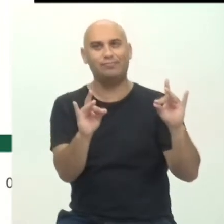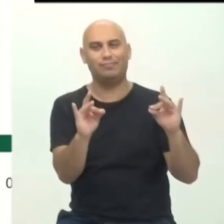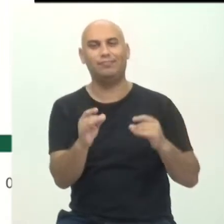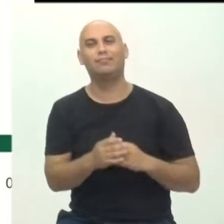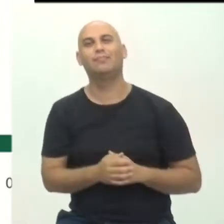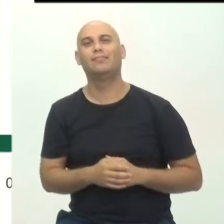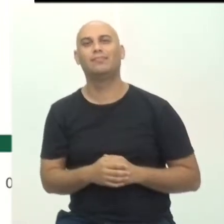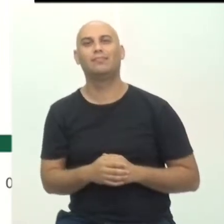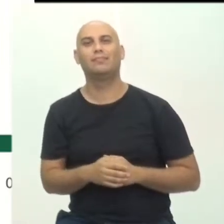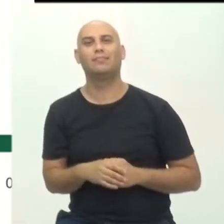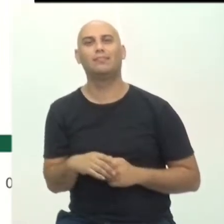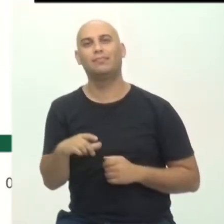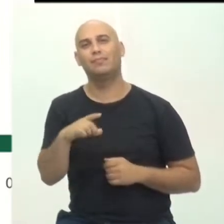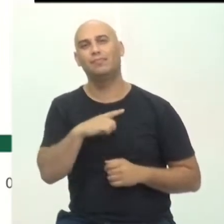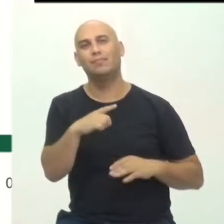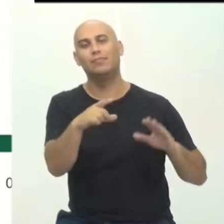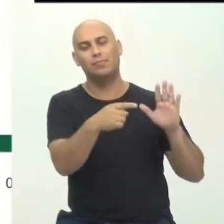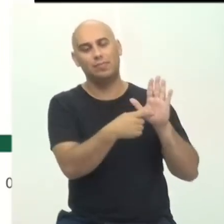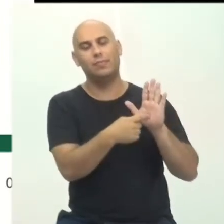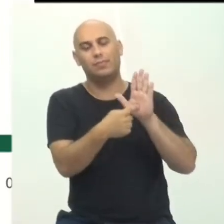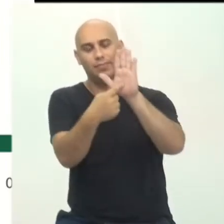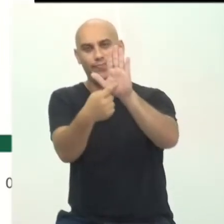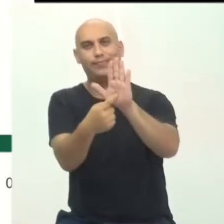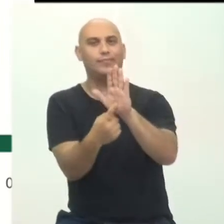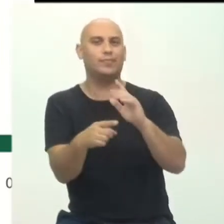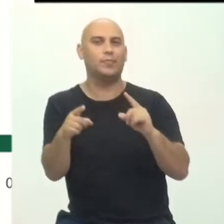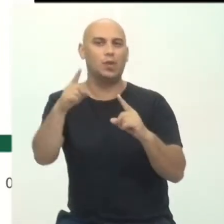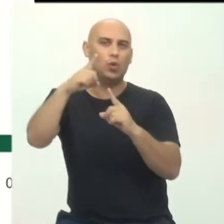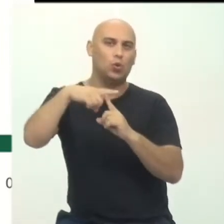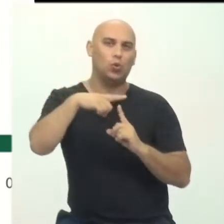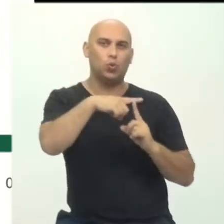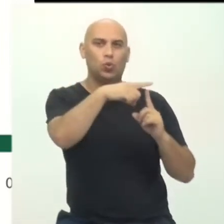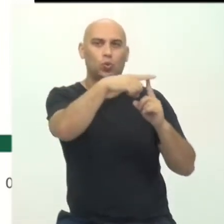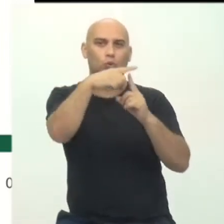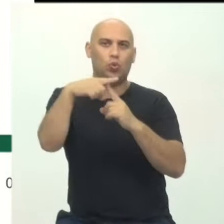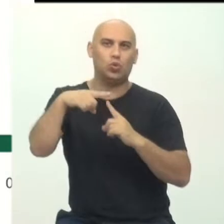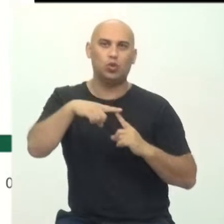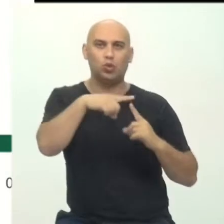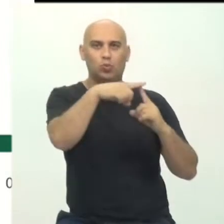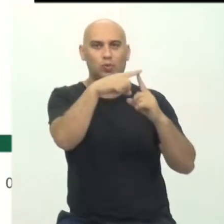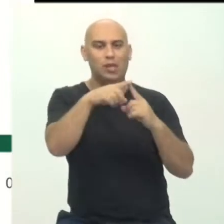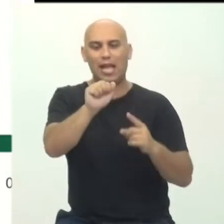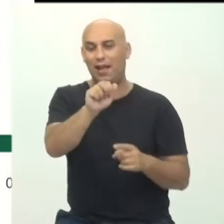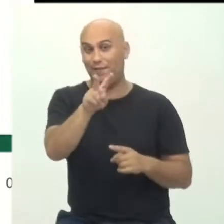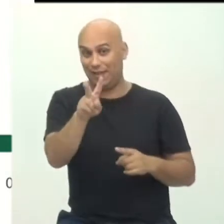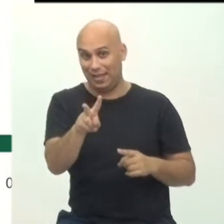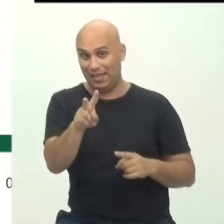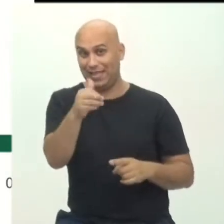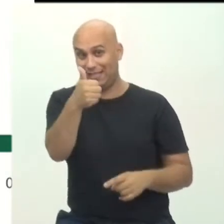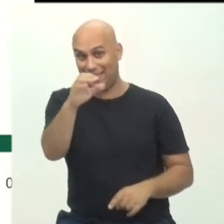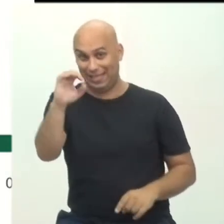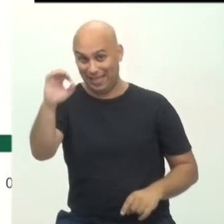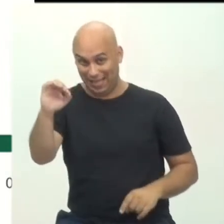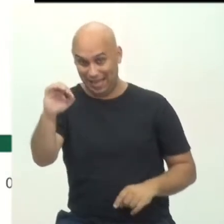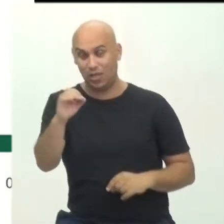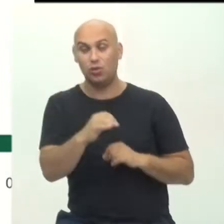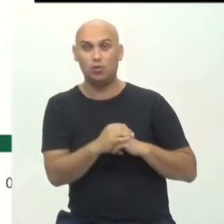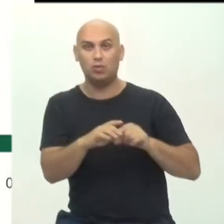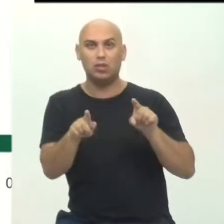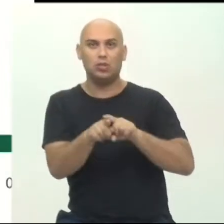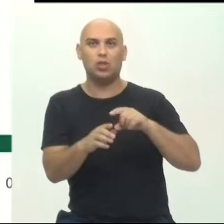aqui mostra, né, os tipos ao longo da avenida. Temos o total de 10